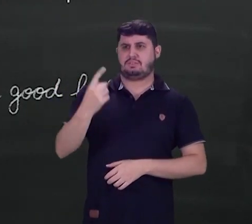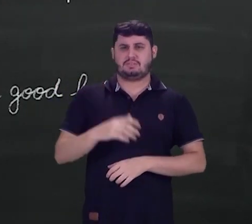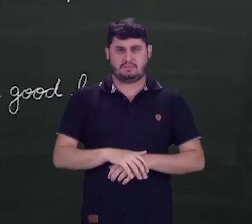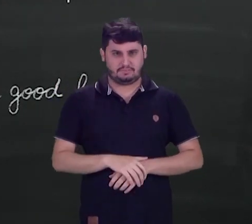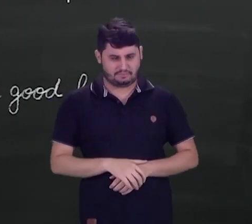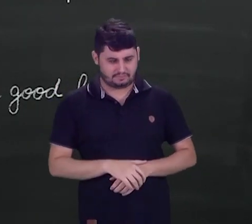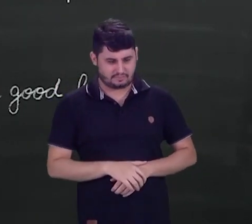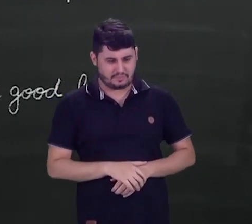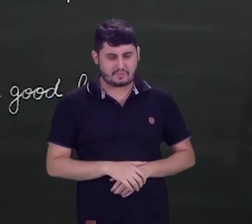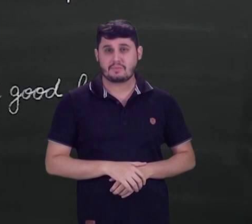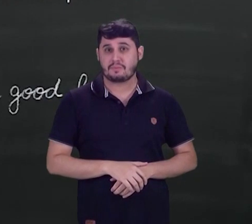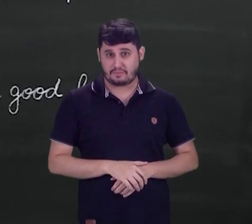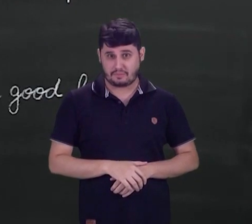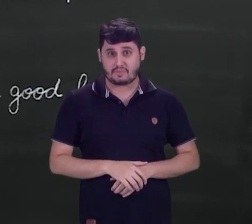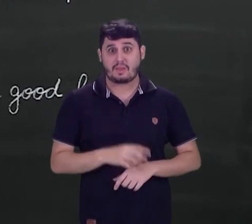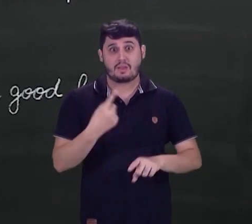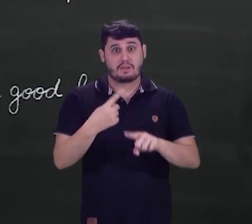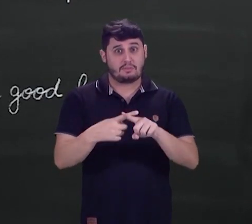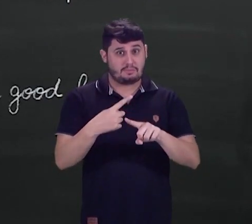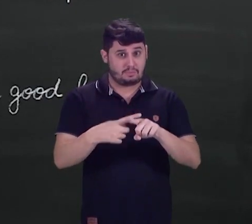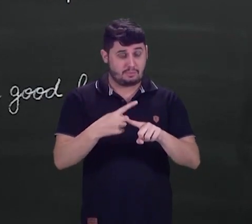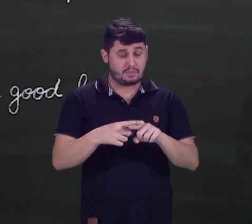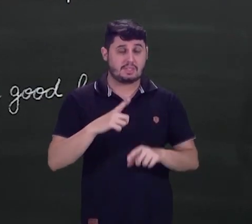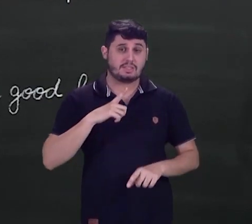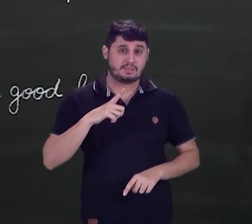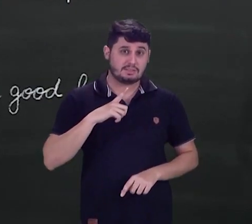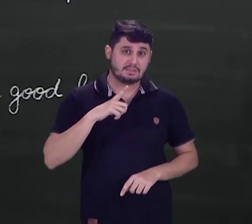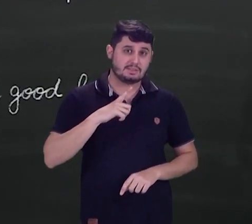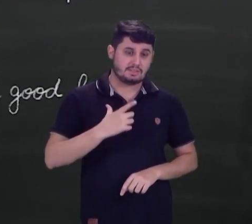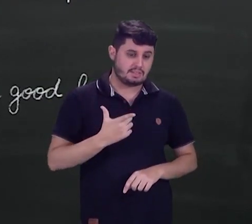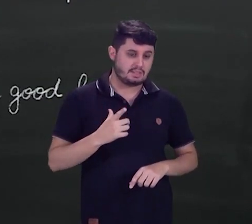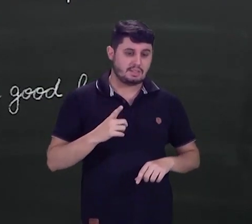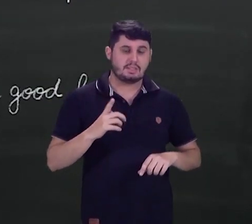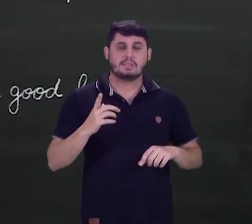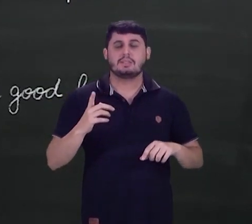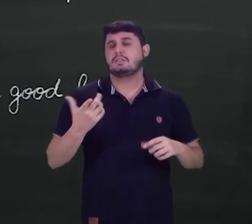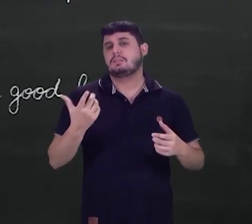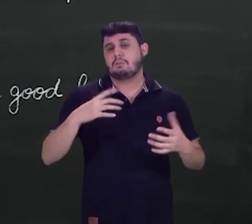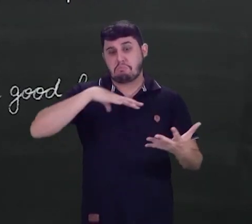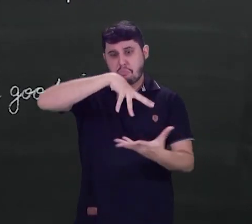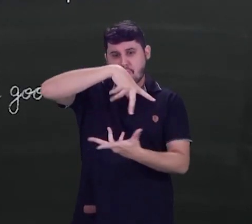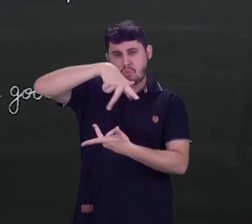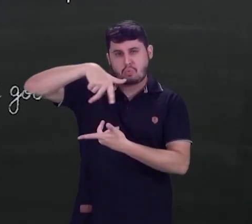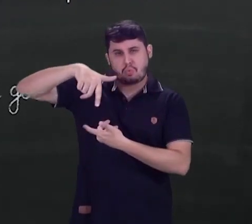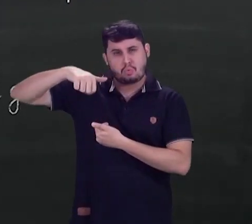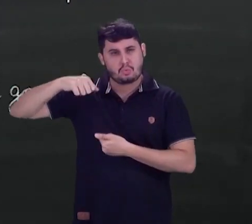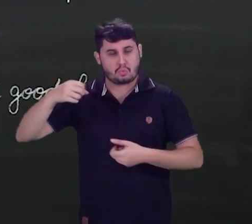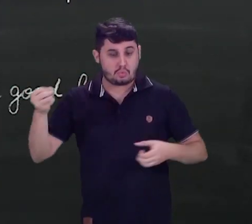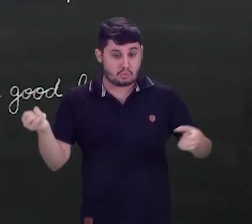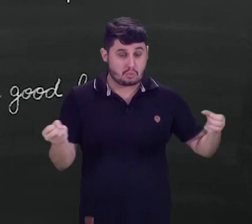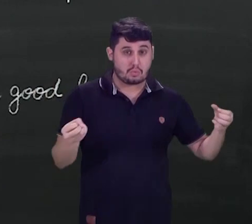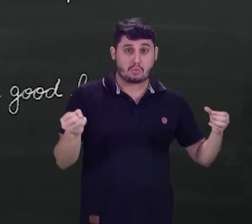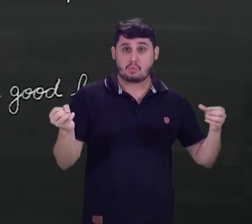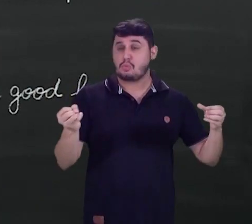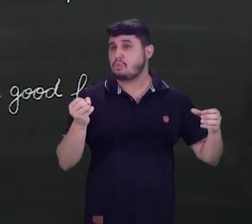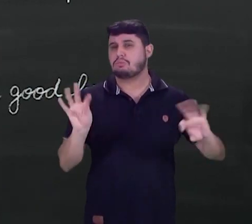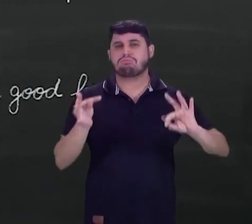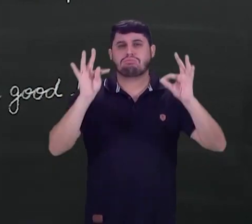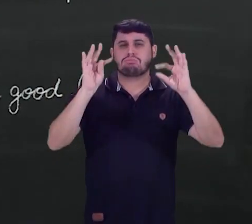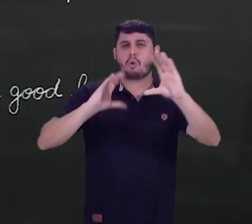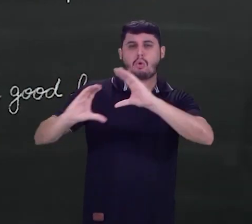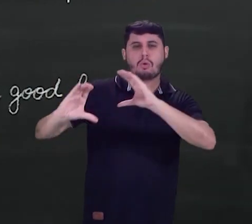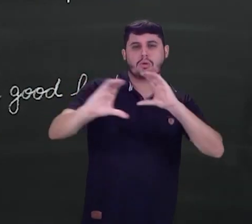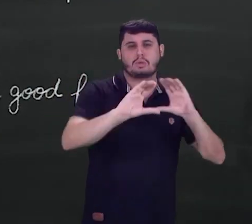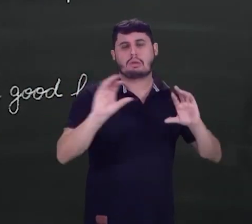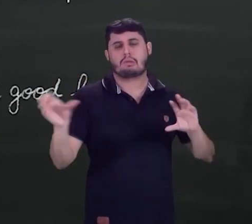fala crush e tá tudo bem. Porque a gente trouxe, então, nesse conceito globalizado, uma palavra de um outro